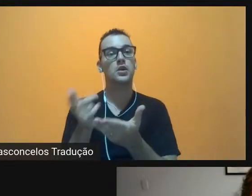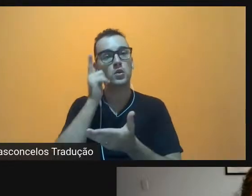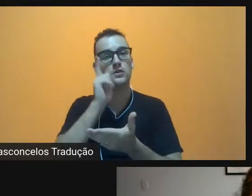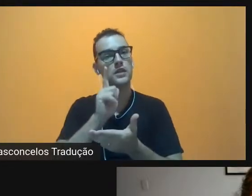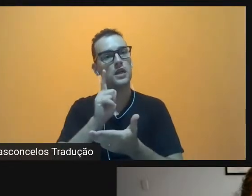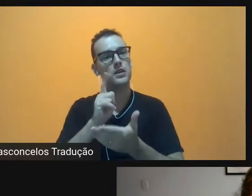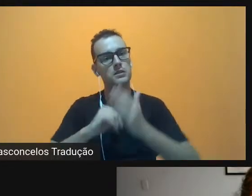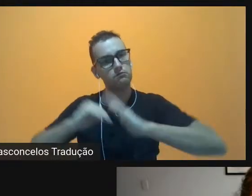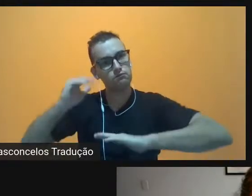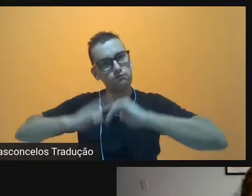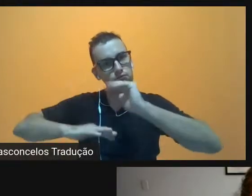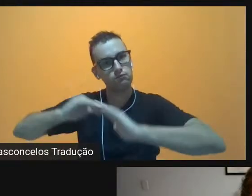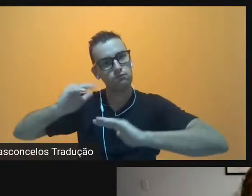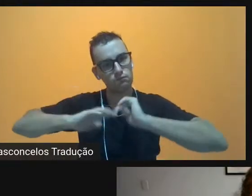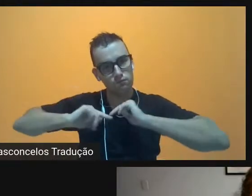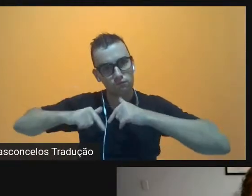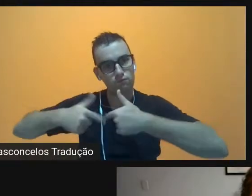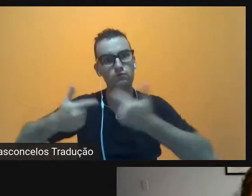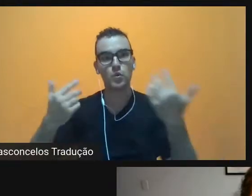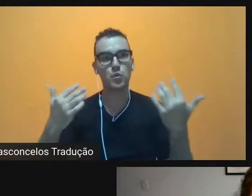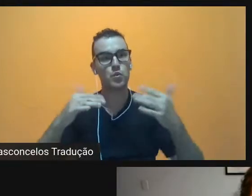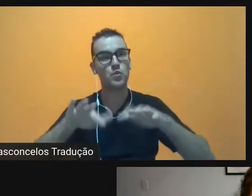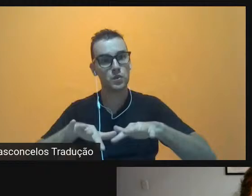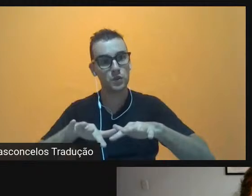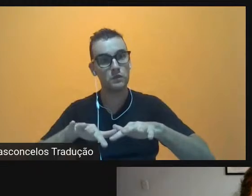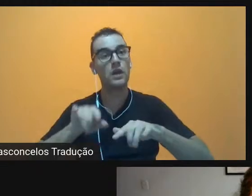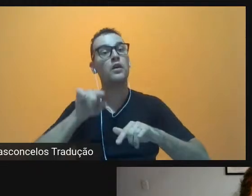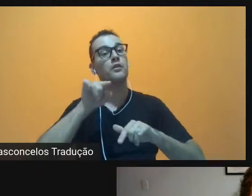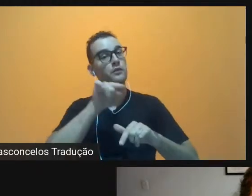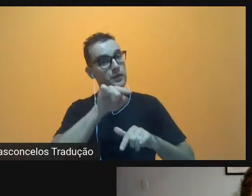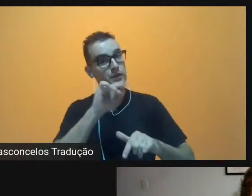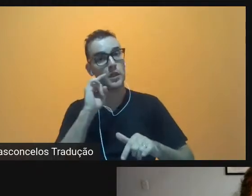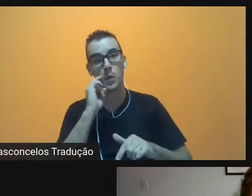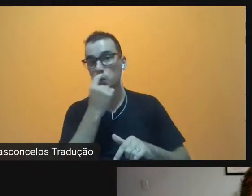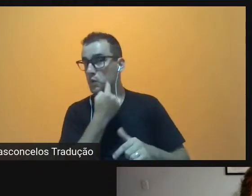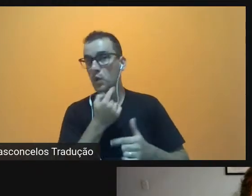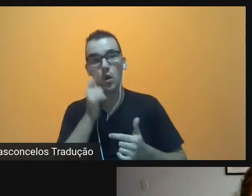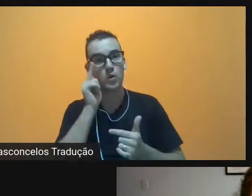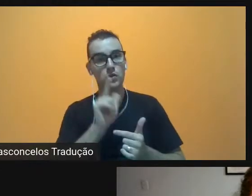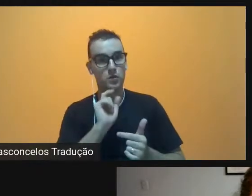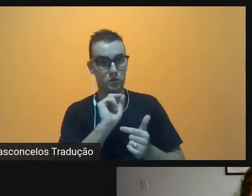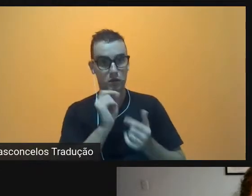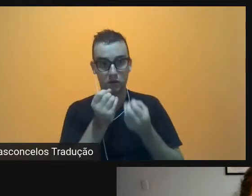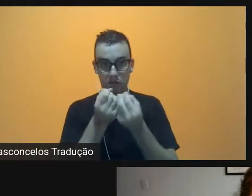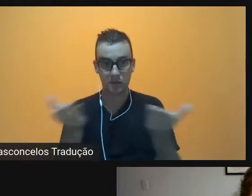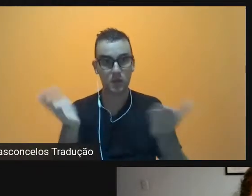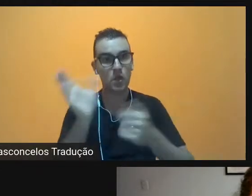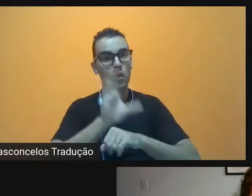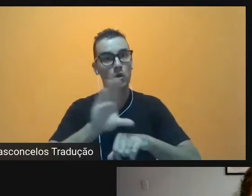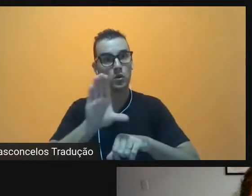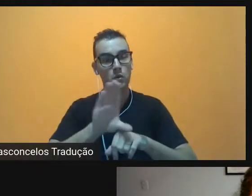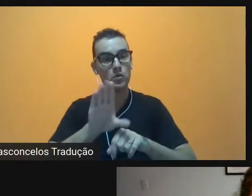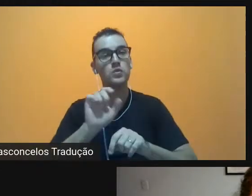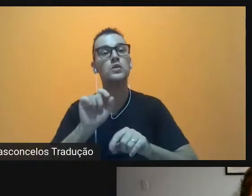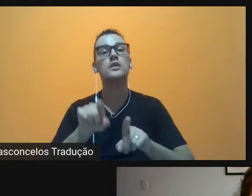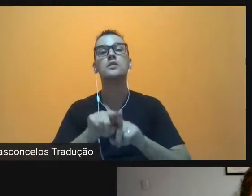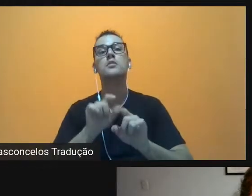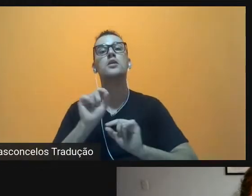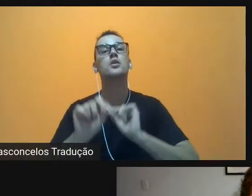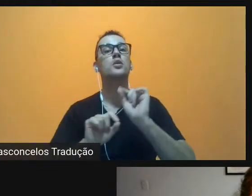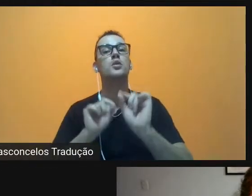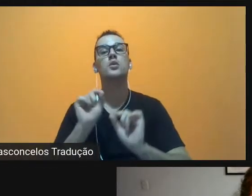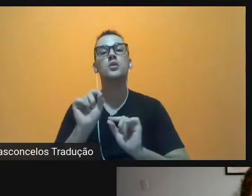docentes mais inclusivas, e que você, além de ter dado esse curso, você ainda organizou essa